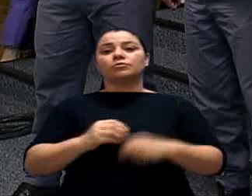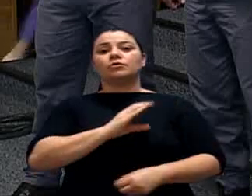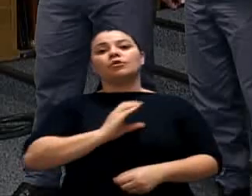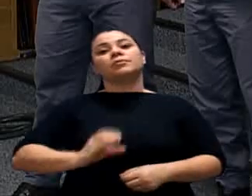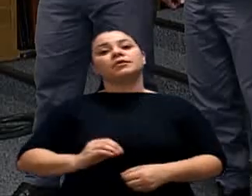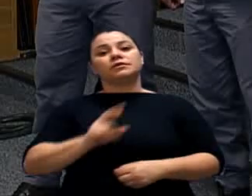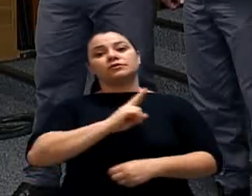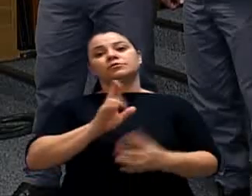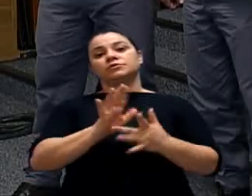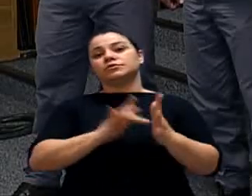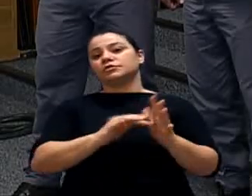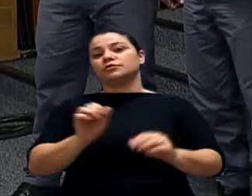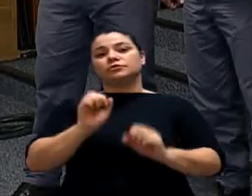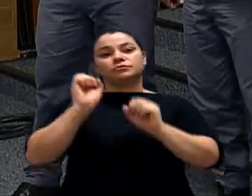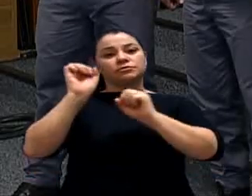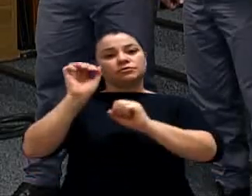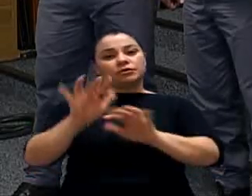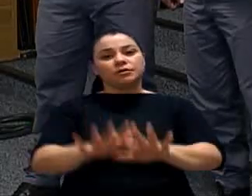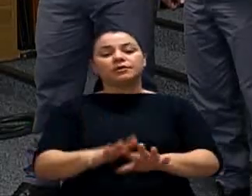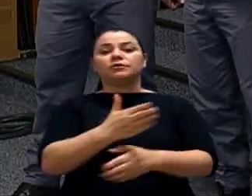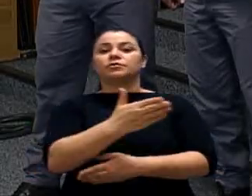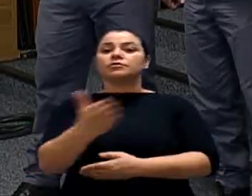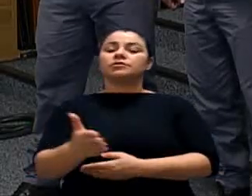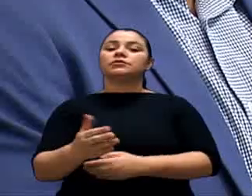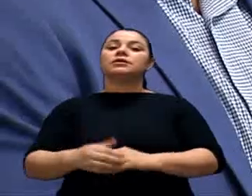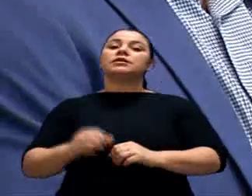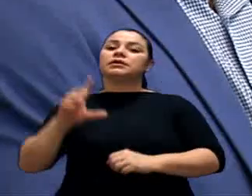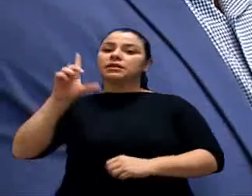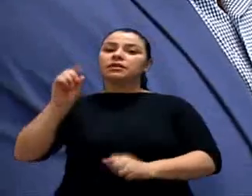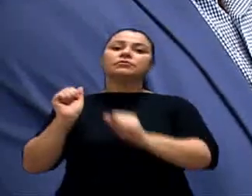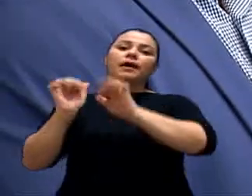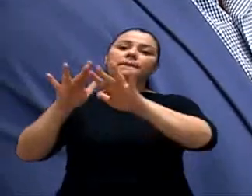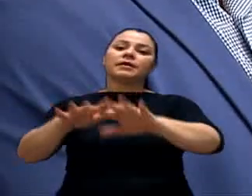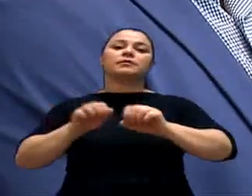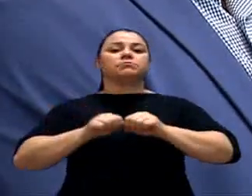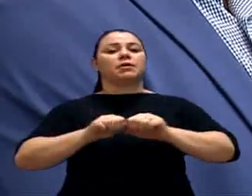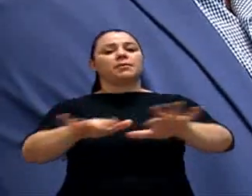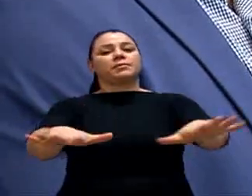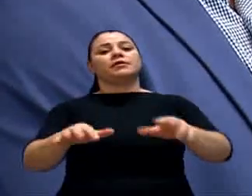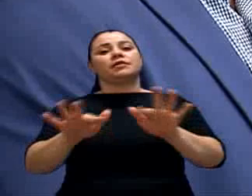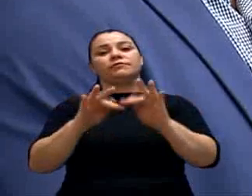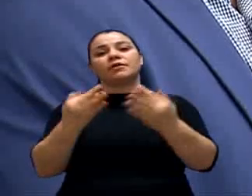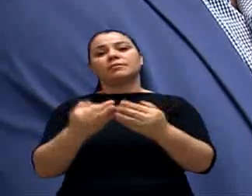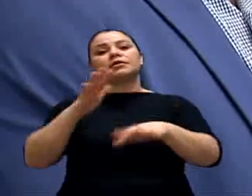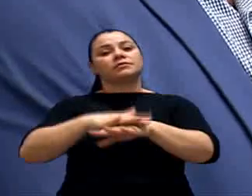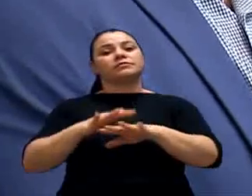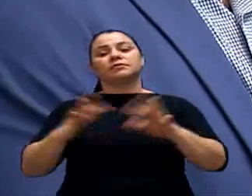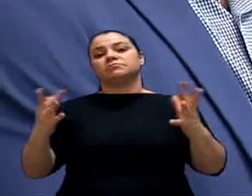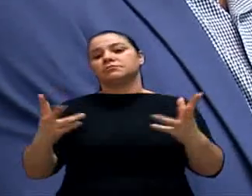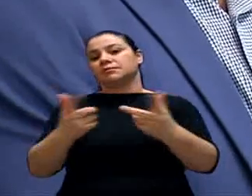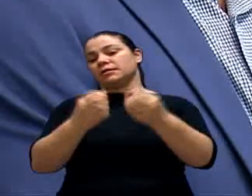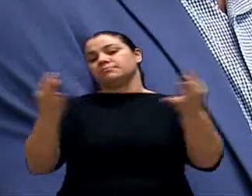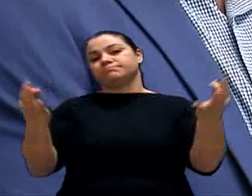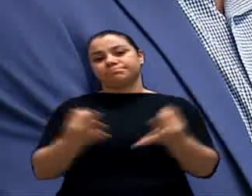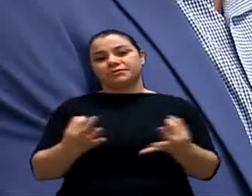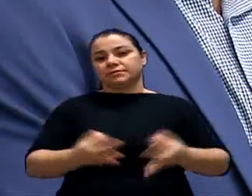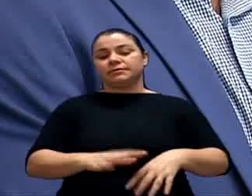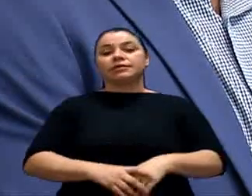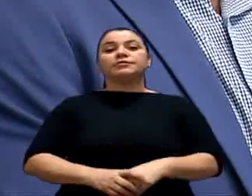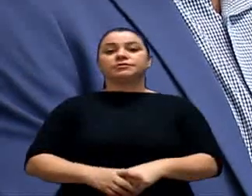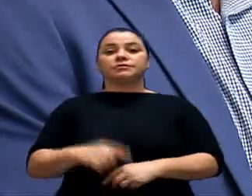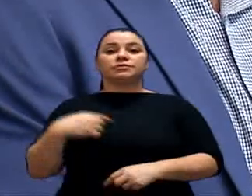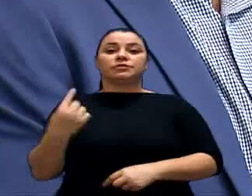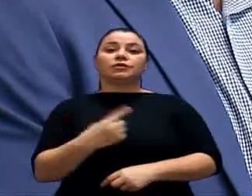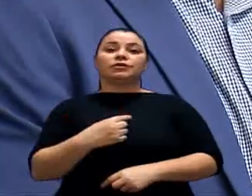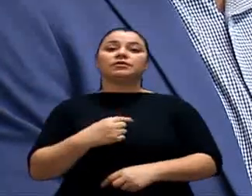Jesus, que Deus abençoe todos vocês e que estenda essas bênçãos para as vossas famílias, tá bom? O que vocês fazem realmente é de grande valia